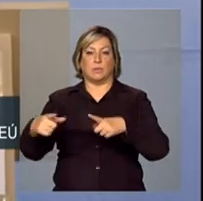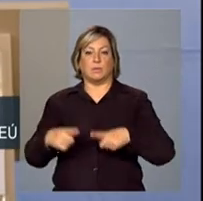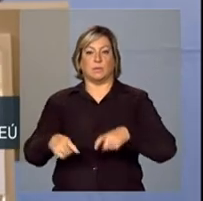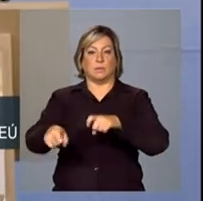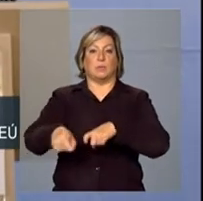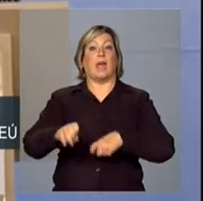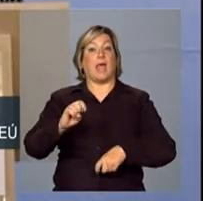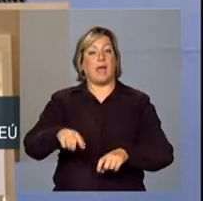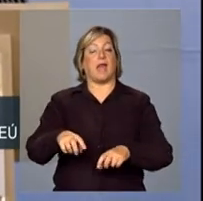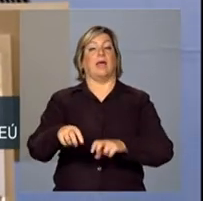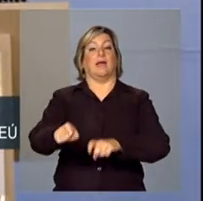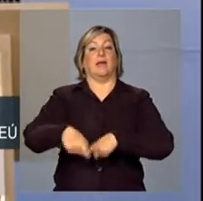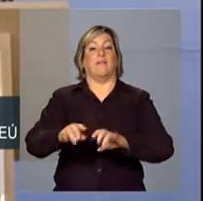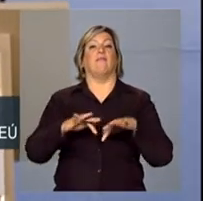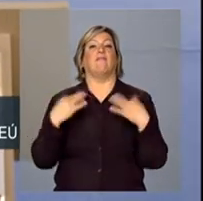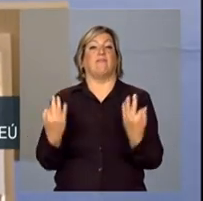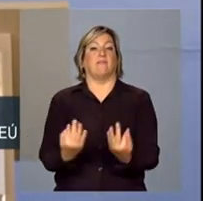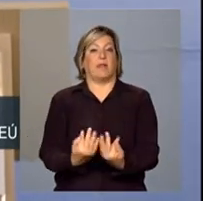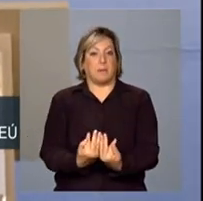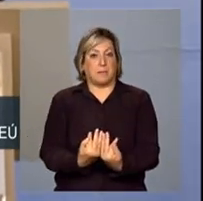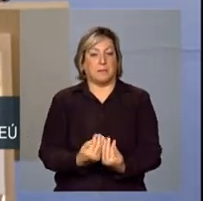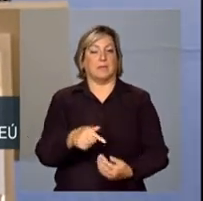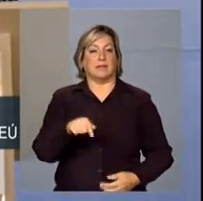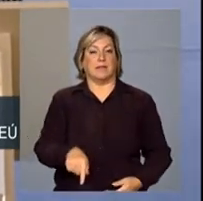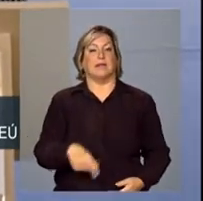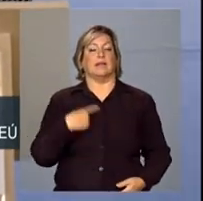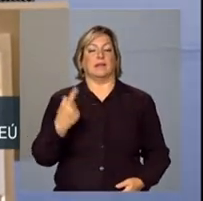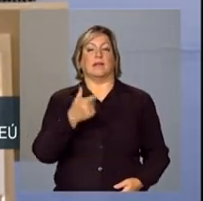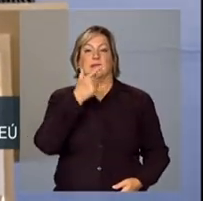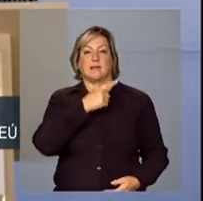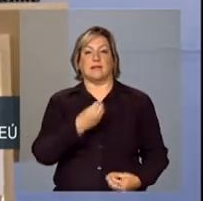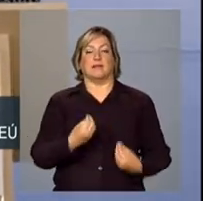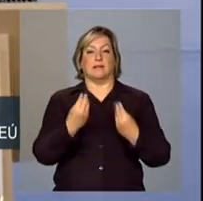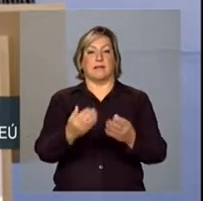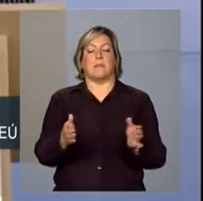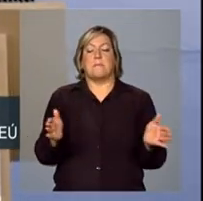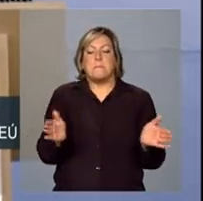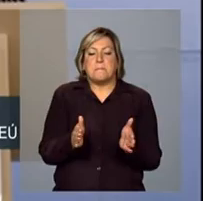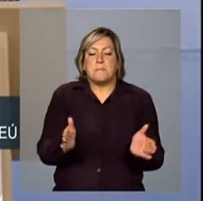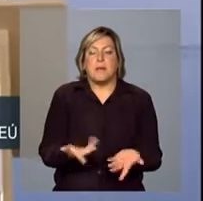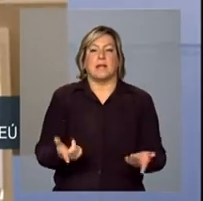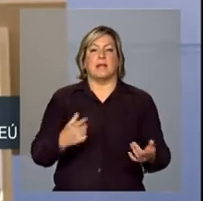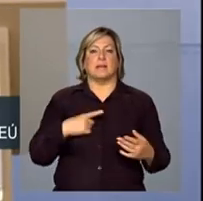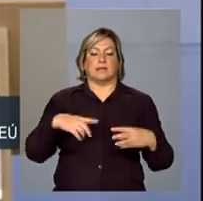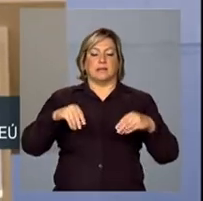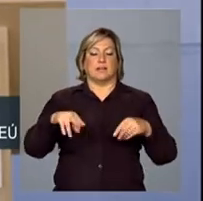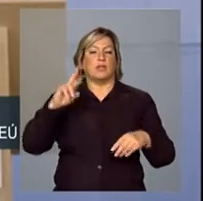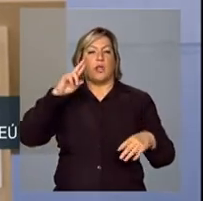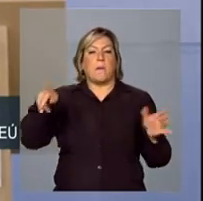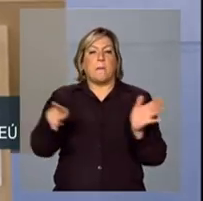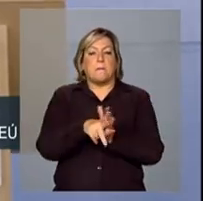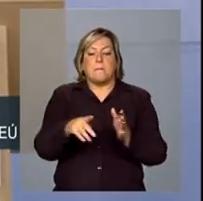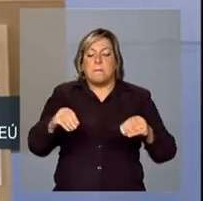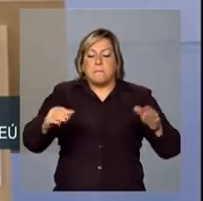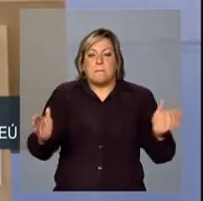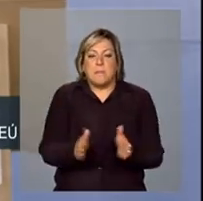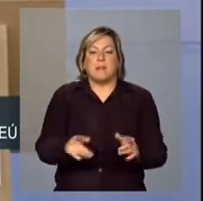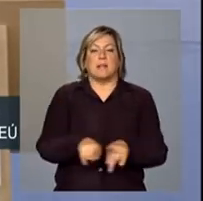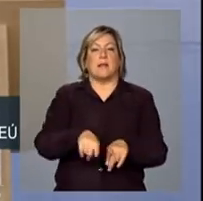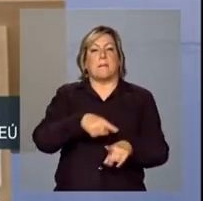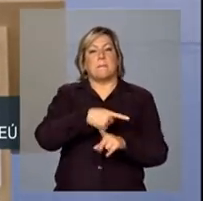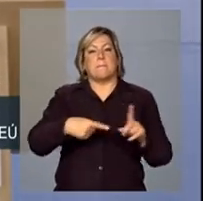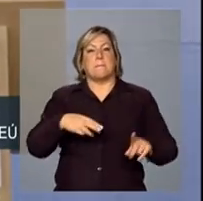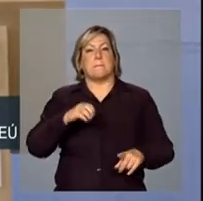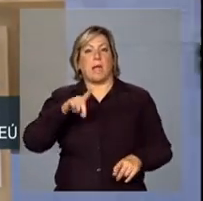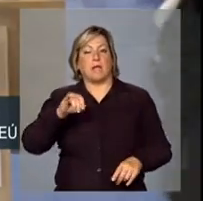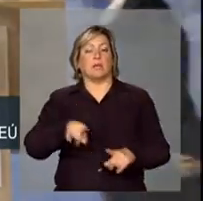familiar, serão os principais beneficiários. Então, pequenos proprietários, assentados da reforma agrária, médios, pequenos e